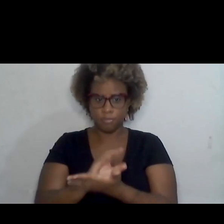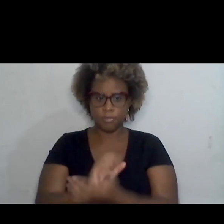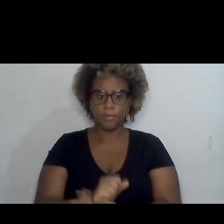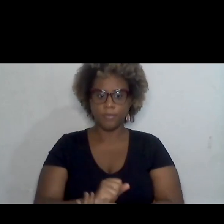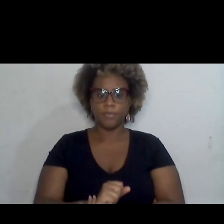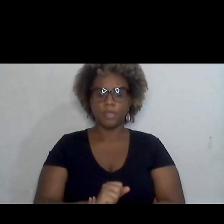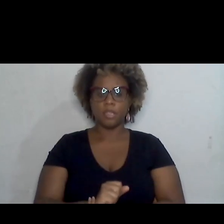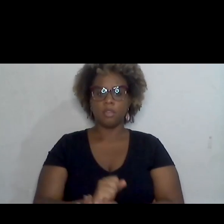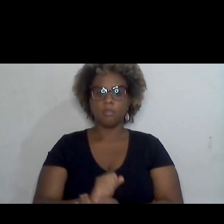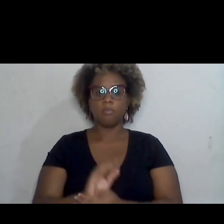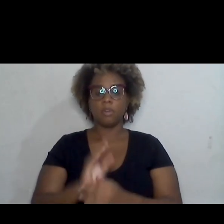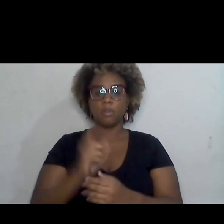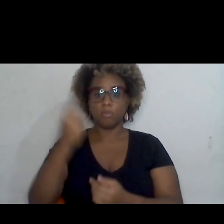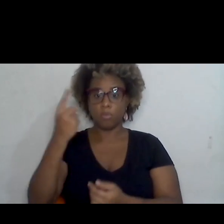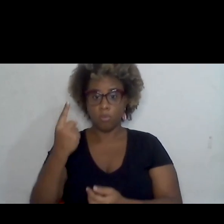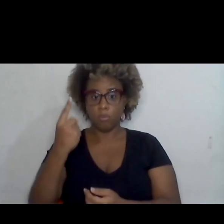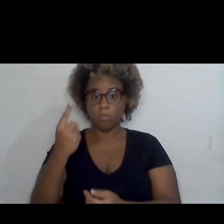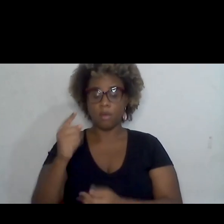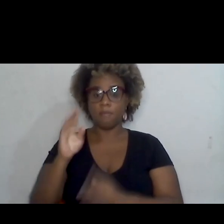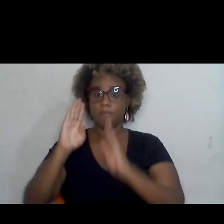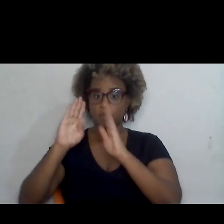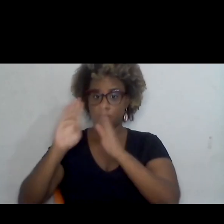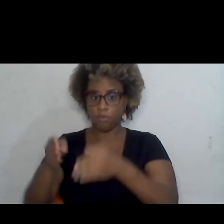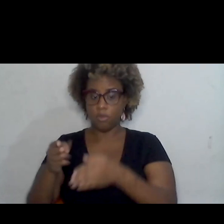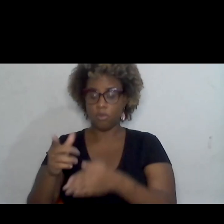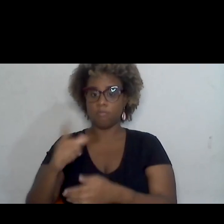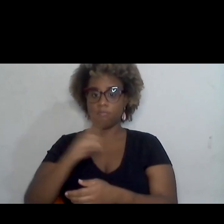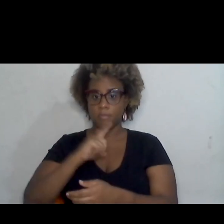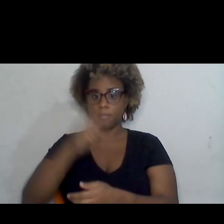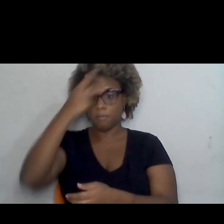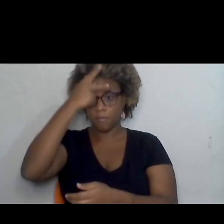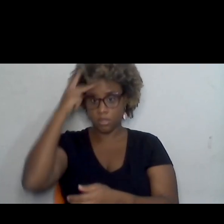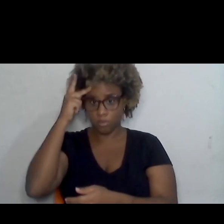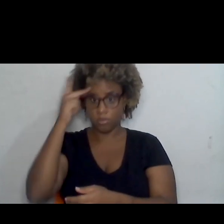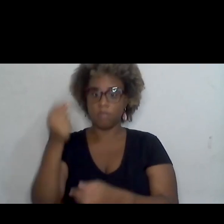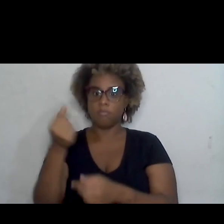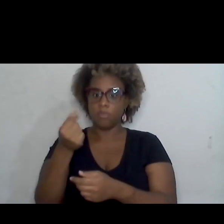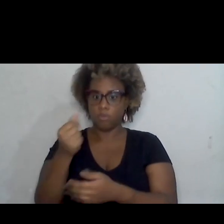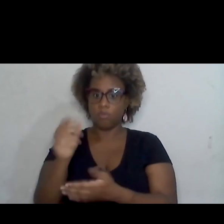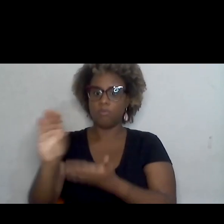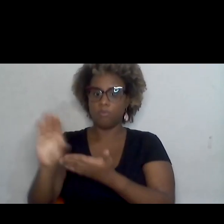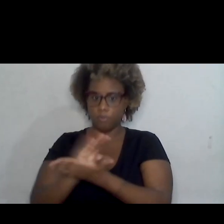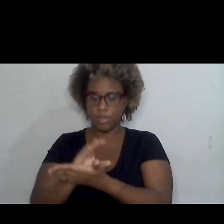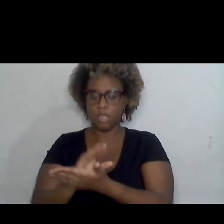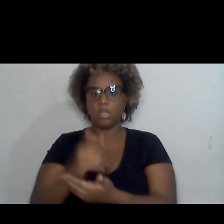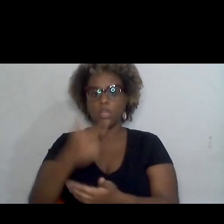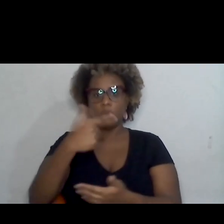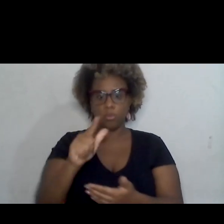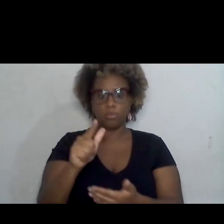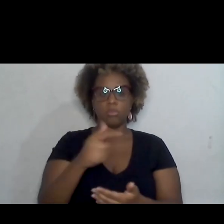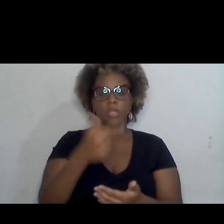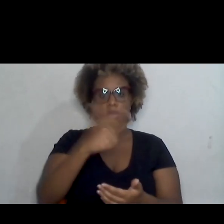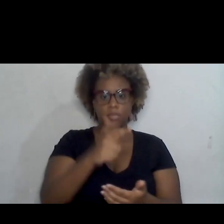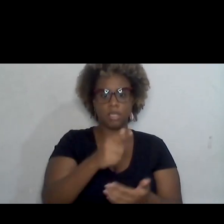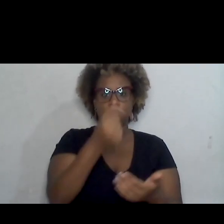pessoas jurídicas com fins lucrativos e para pessoas sem fins lucrativos, no formato do Mirosc. Então, por isso, quando a